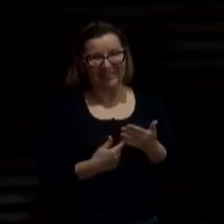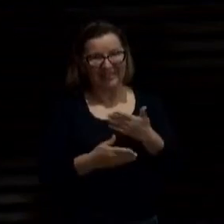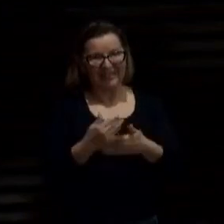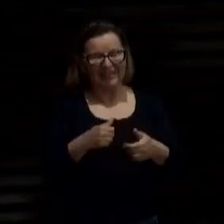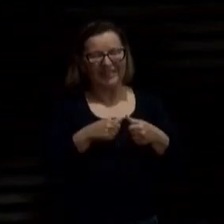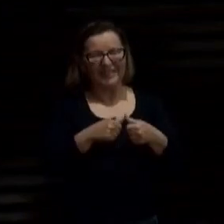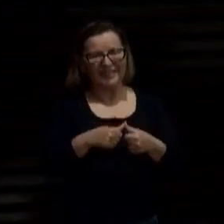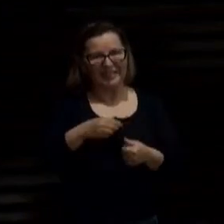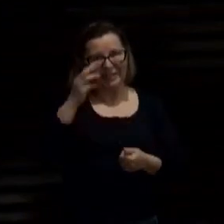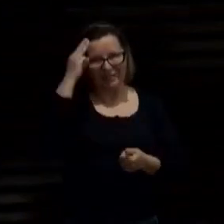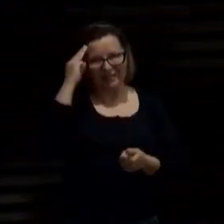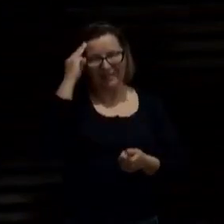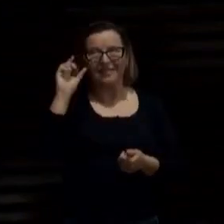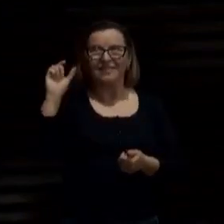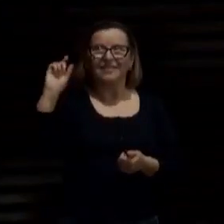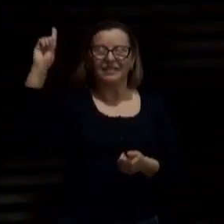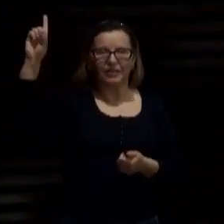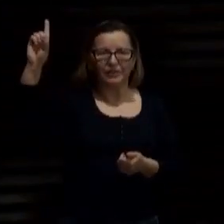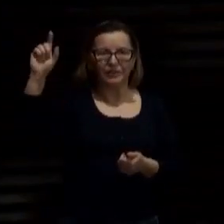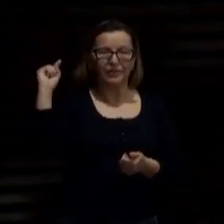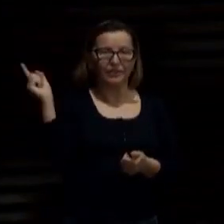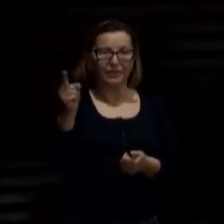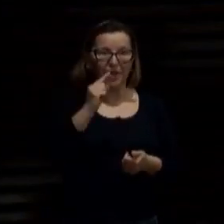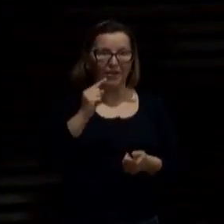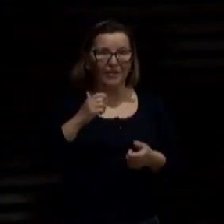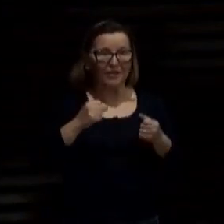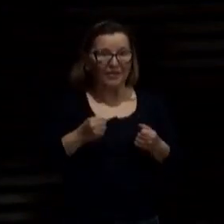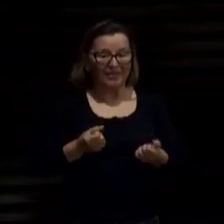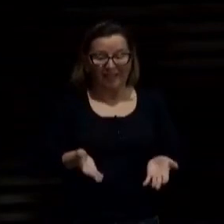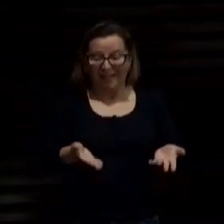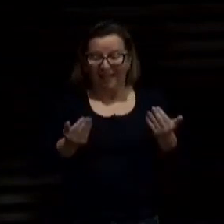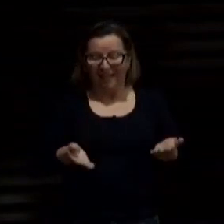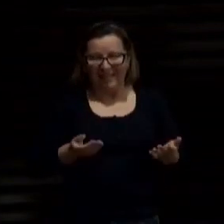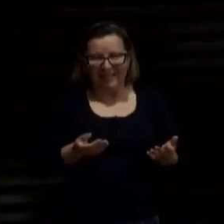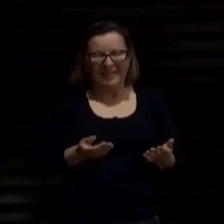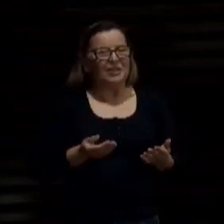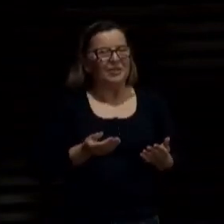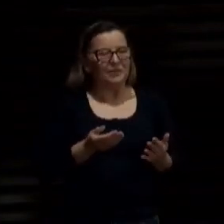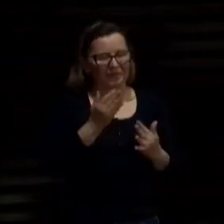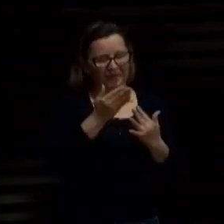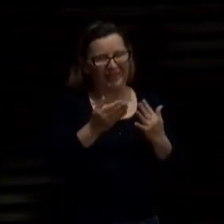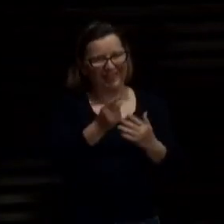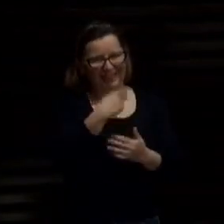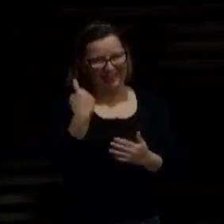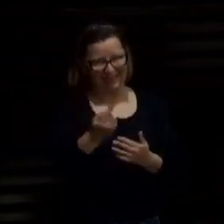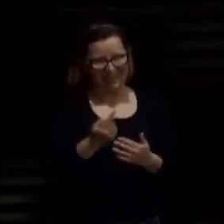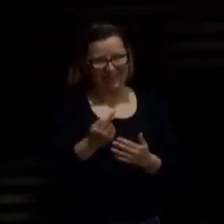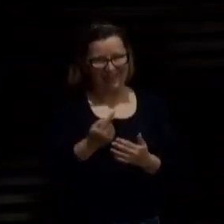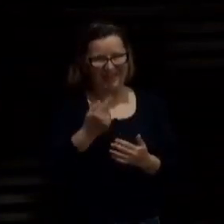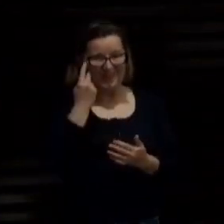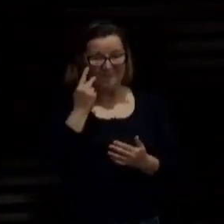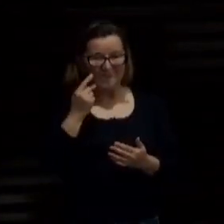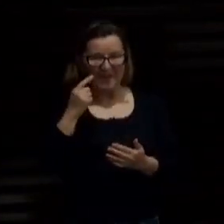palavra de Deus, nós possamos promover a alegria entre nós, para que nós possamos sair daqui